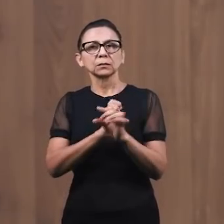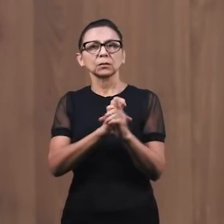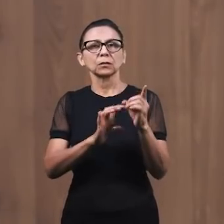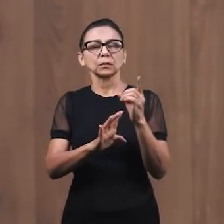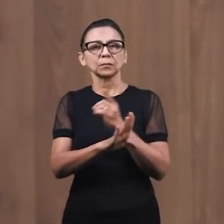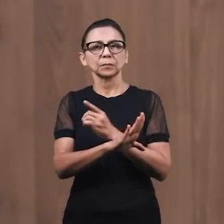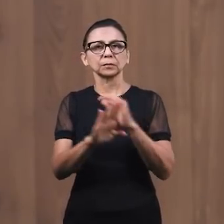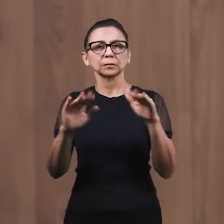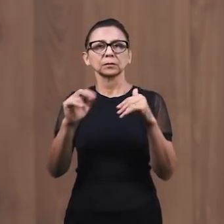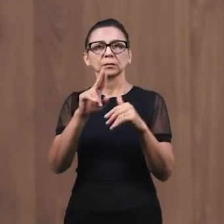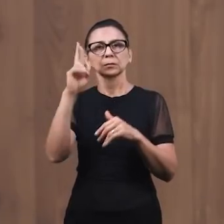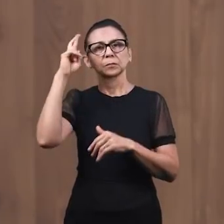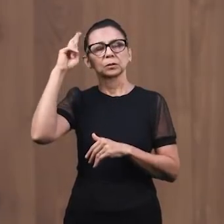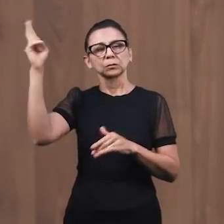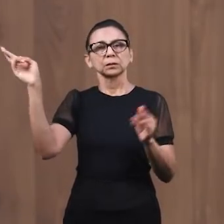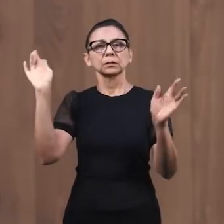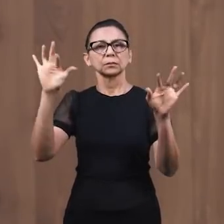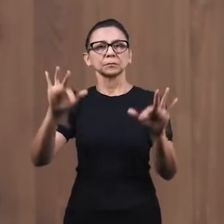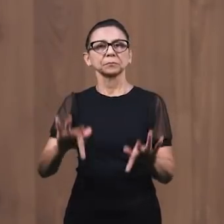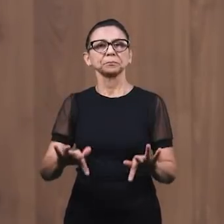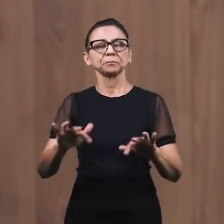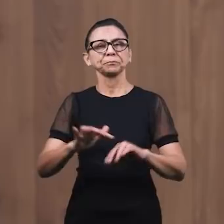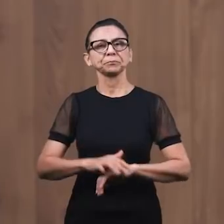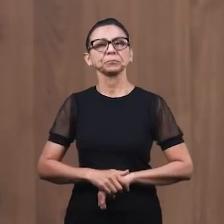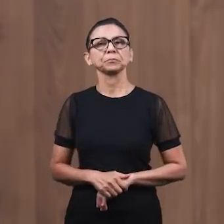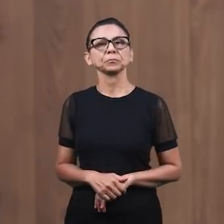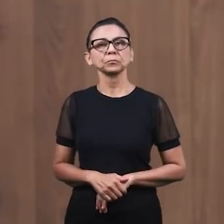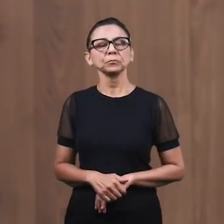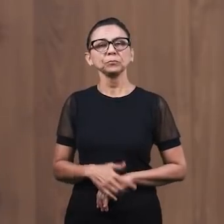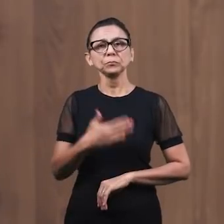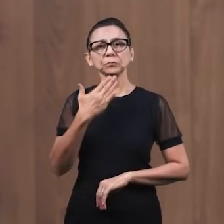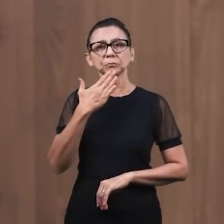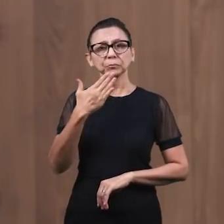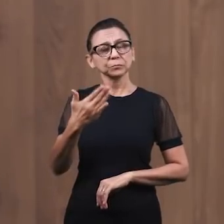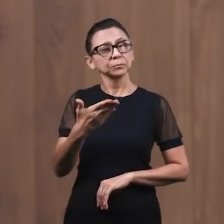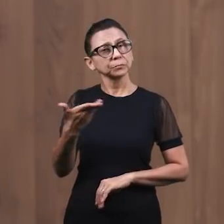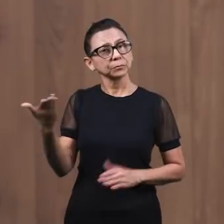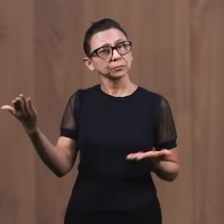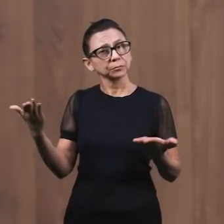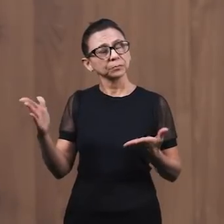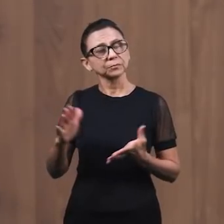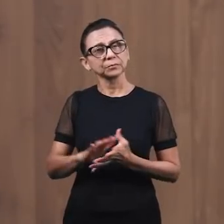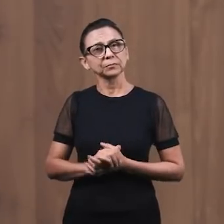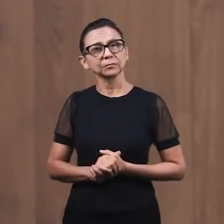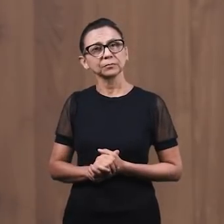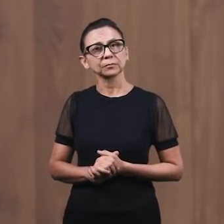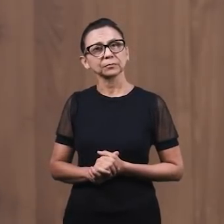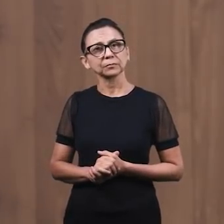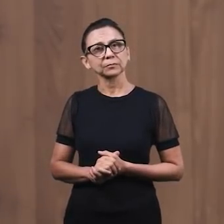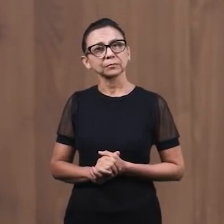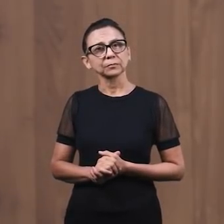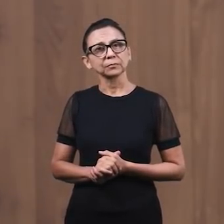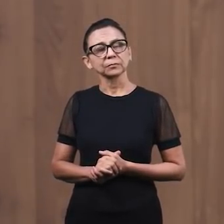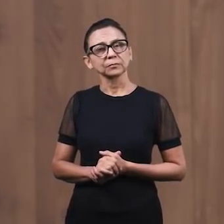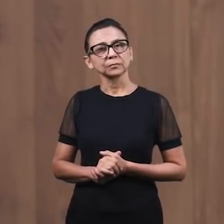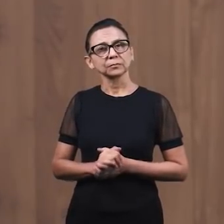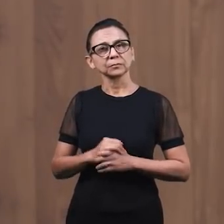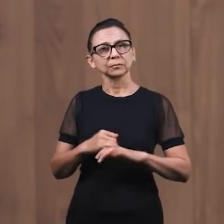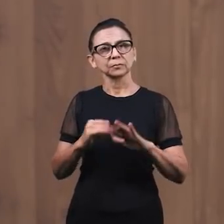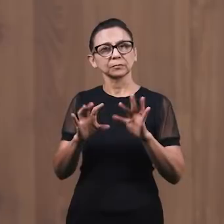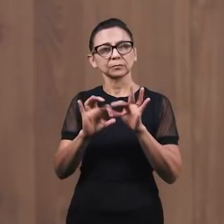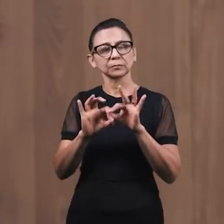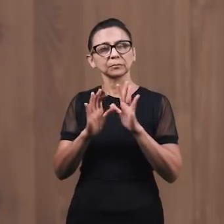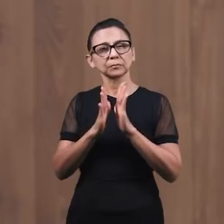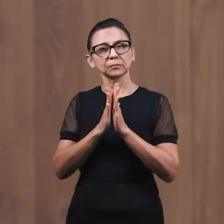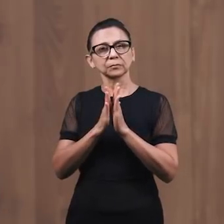Bíblica Dominical. Louvado seja o Senhor. Encerramos assim, pedindo aos irmãos agora para estarem mais uma vez em